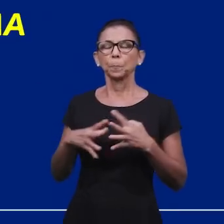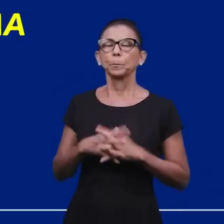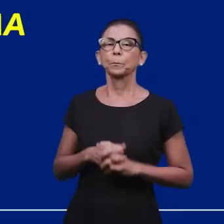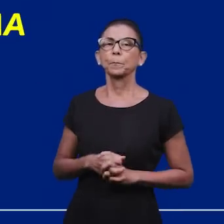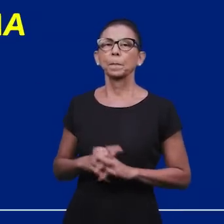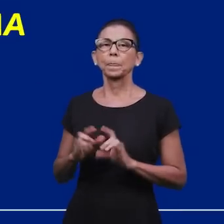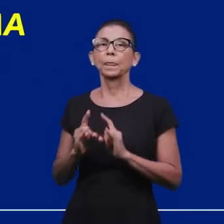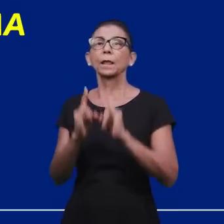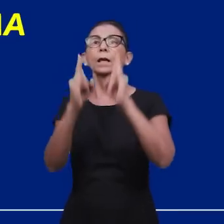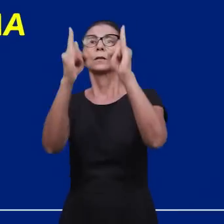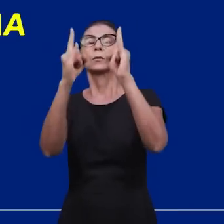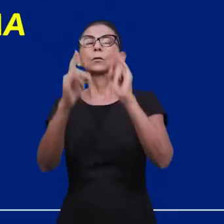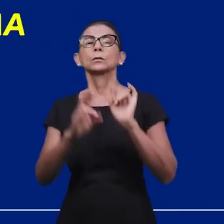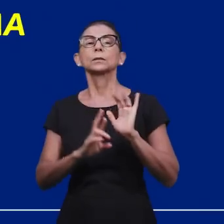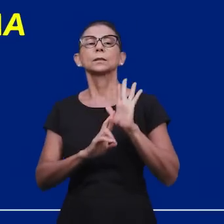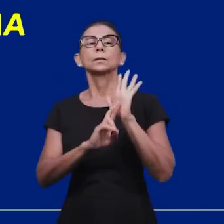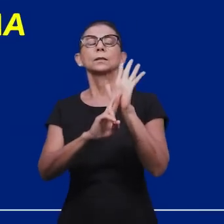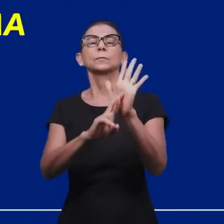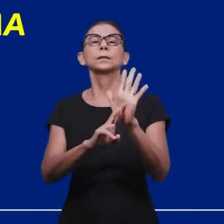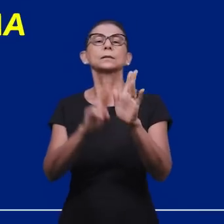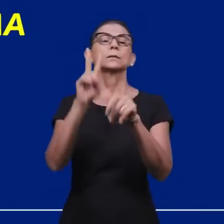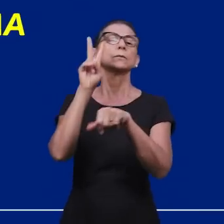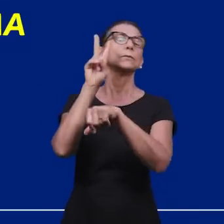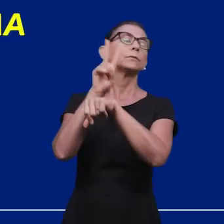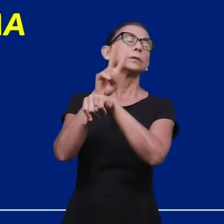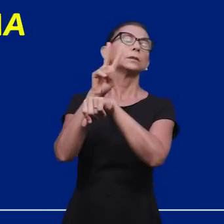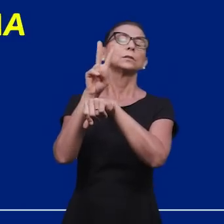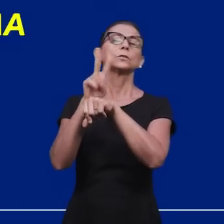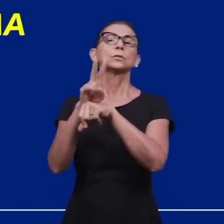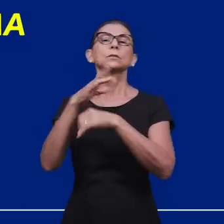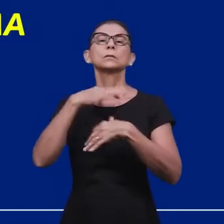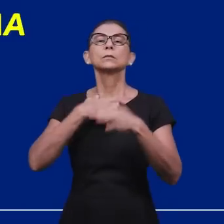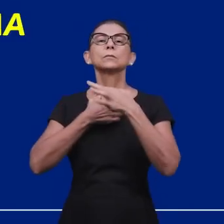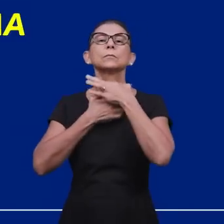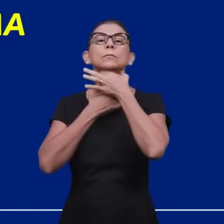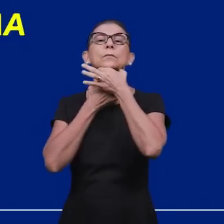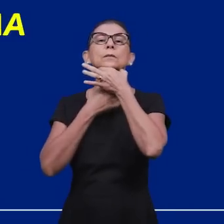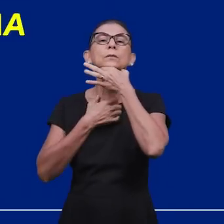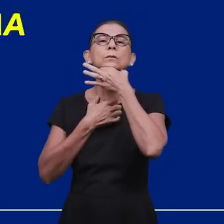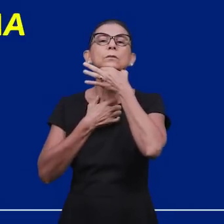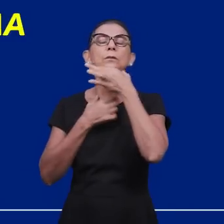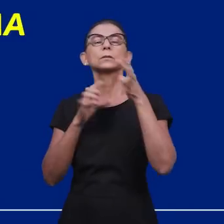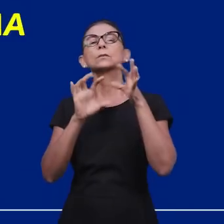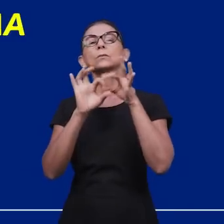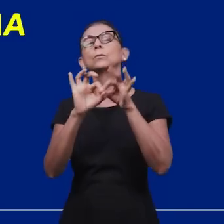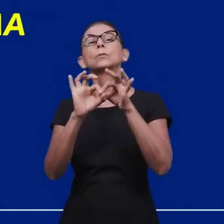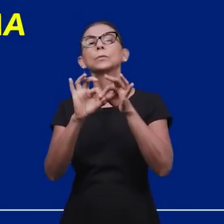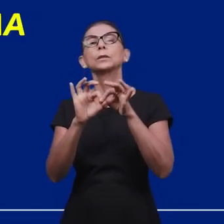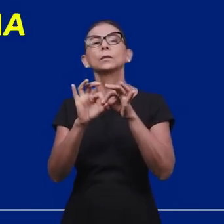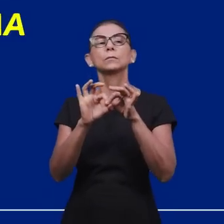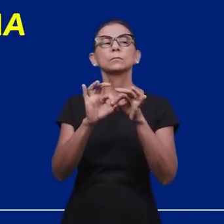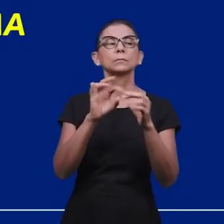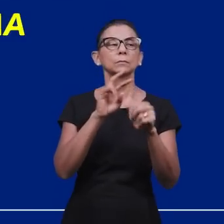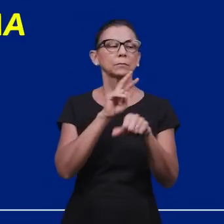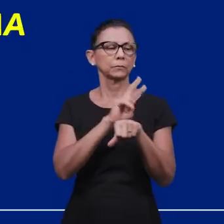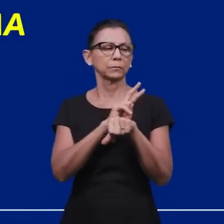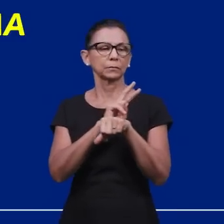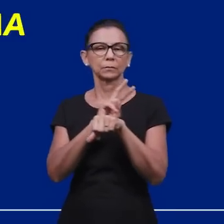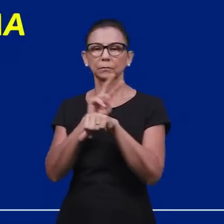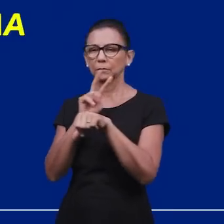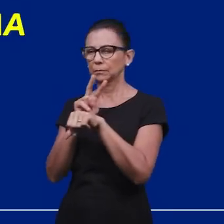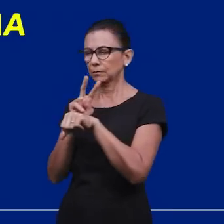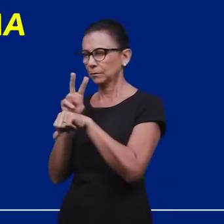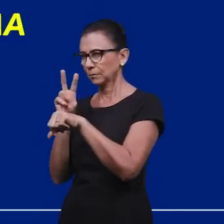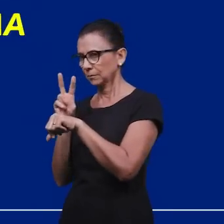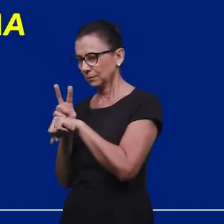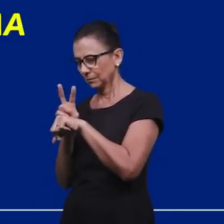diz o seguinte: a torre aponta para a vigilância, o pescoço para a comunhão. Na comunhão estamos vigilantes